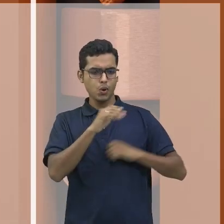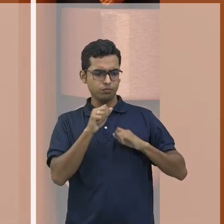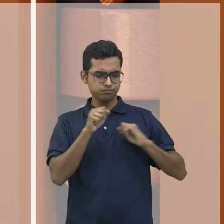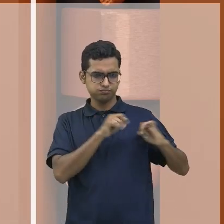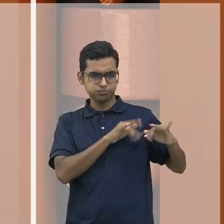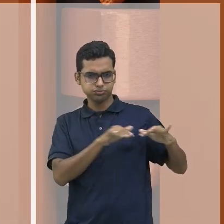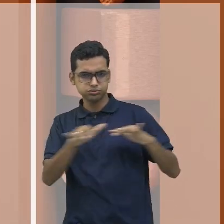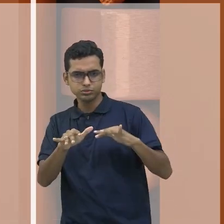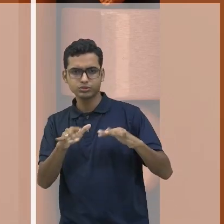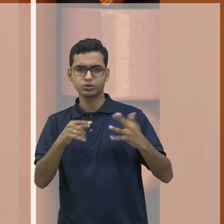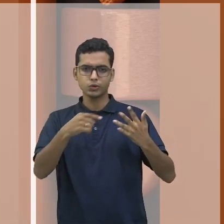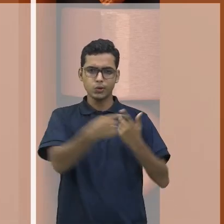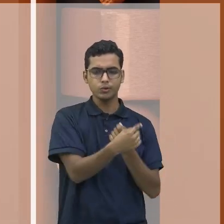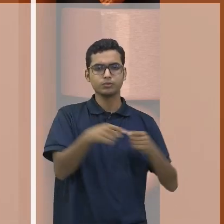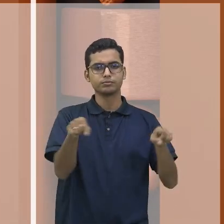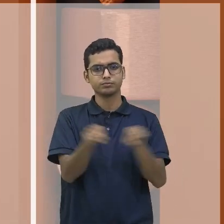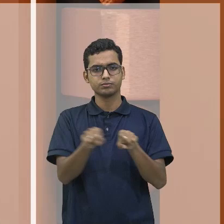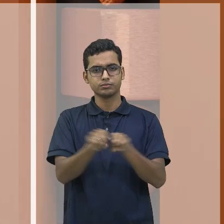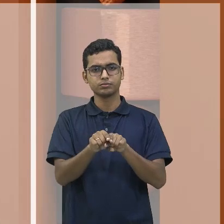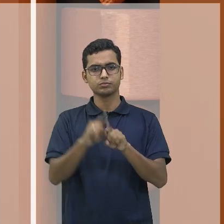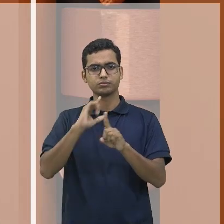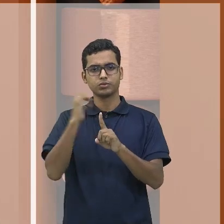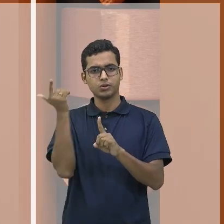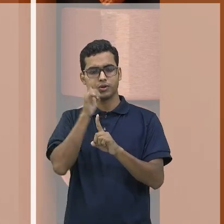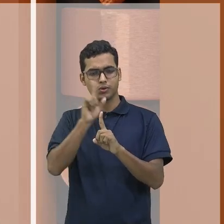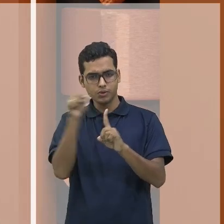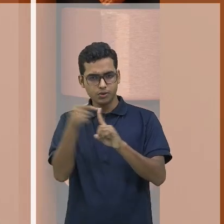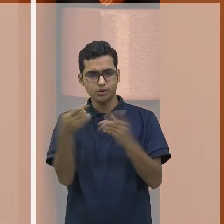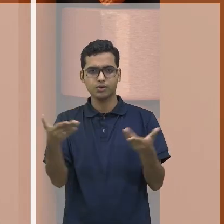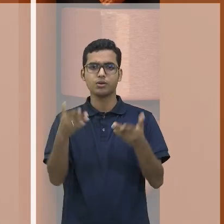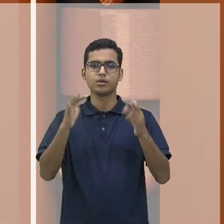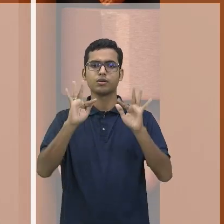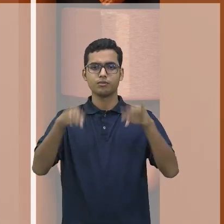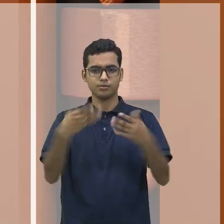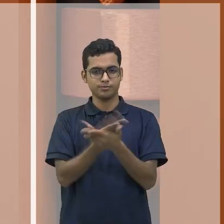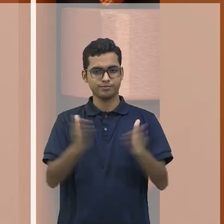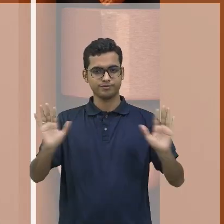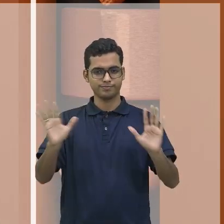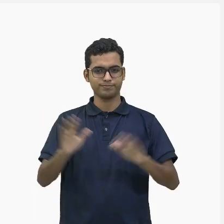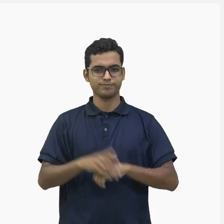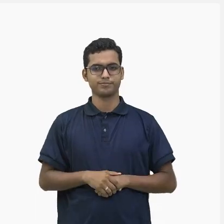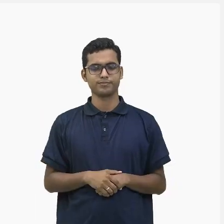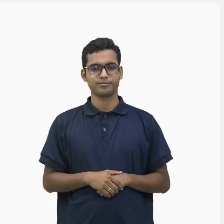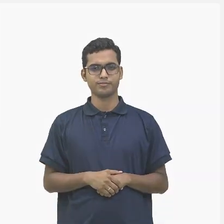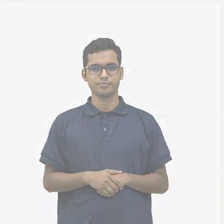magiares e sarracenos, e assim, então, eu atingi meu objetivo, e por aqui, então, a professora se despede.